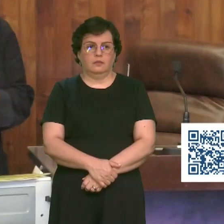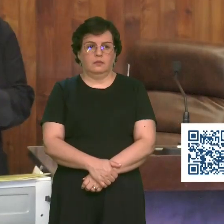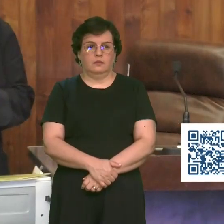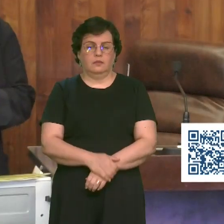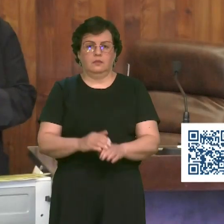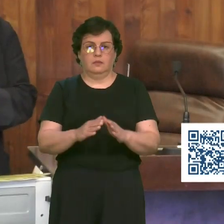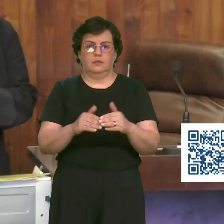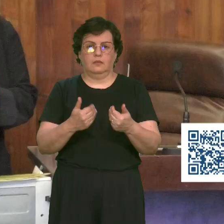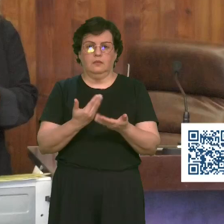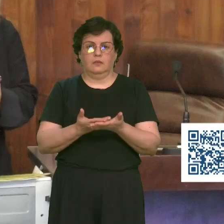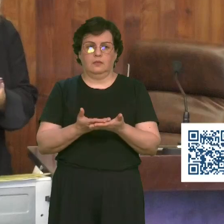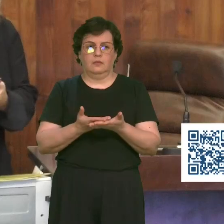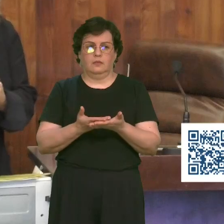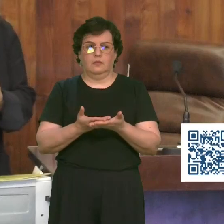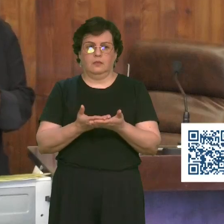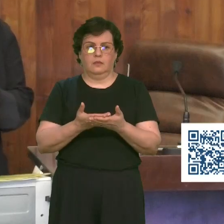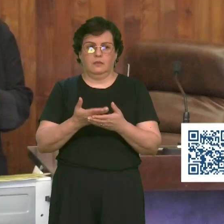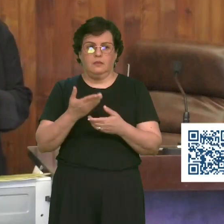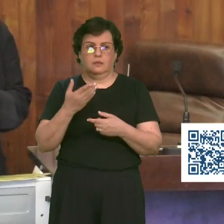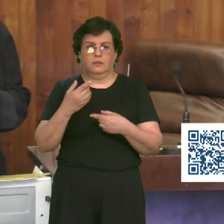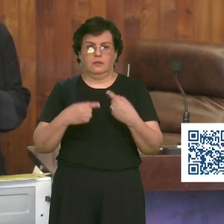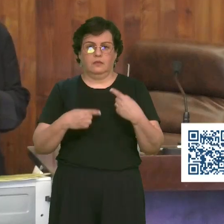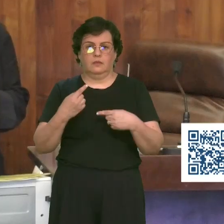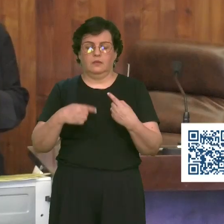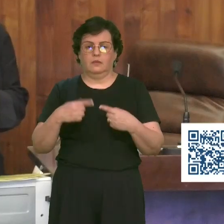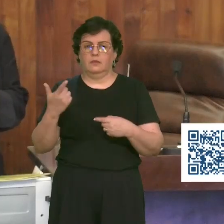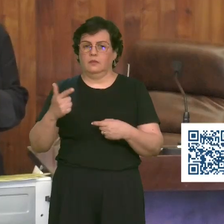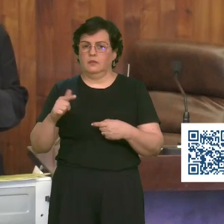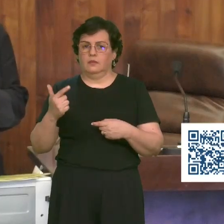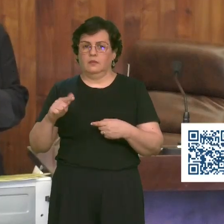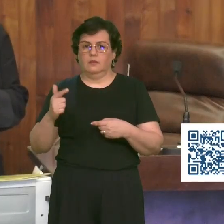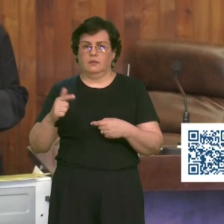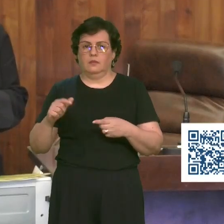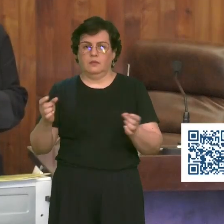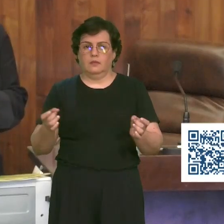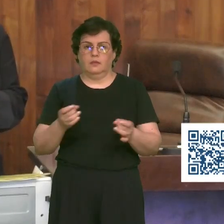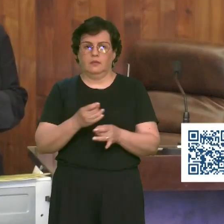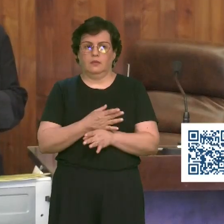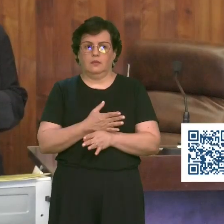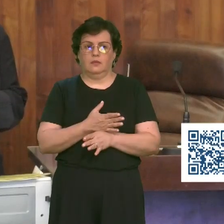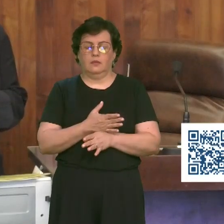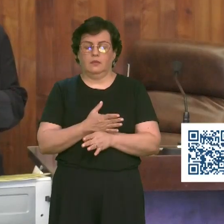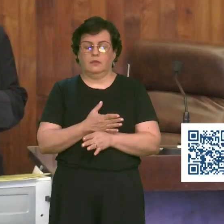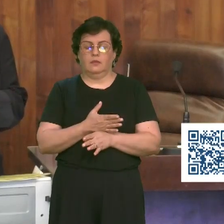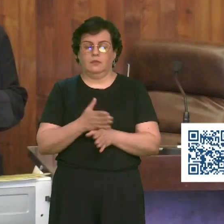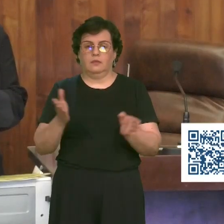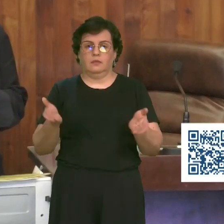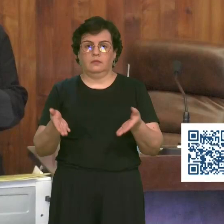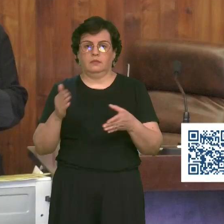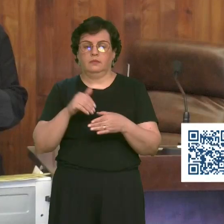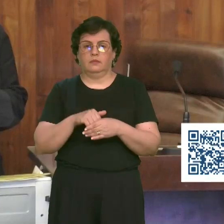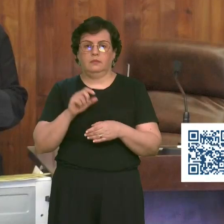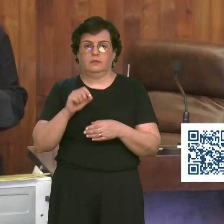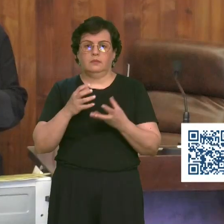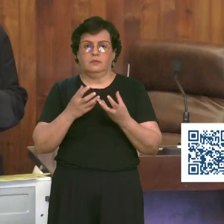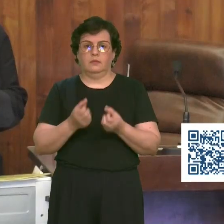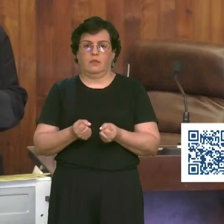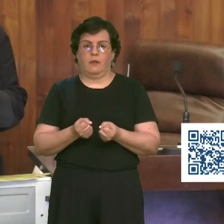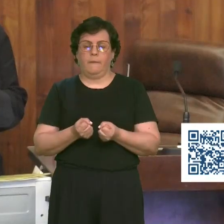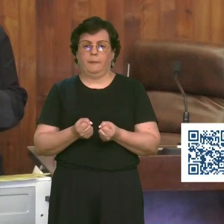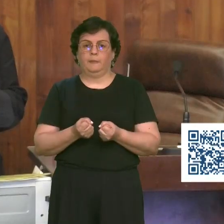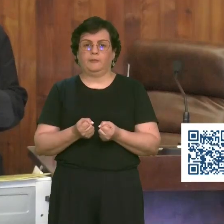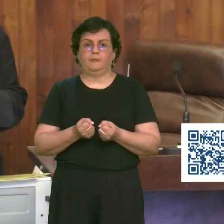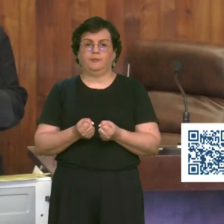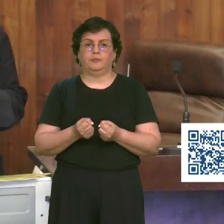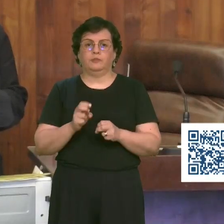requerimento está em discussão não havendo vereadores escritos para o debate Serra discussão e vamos ao voto os vereadores